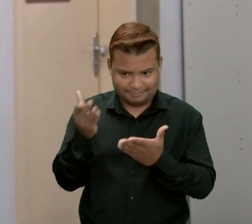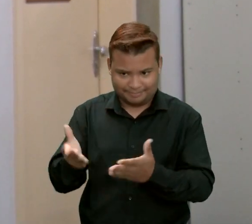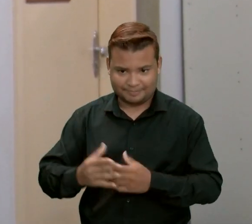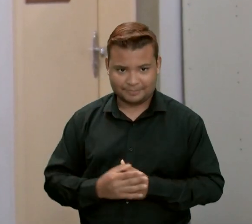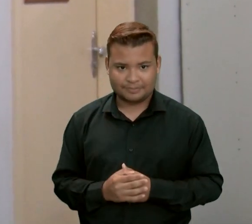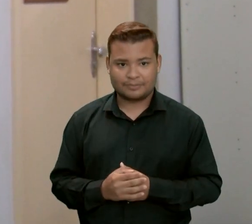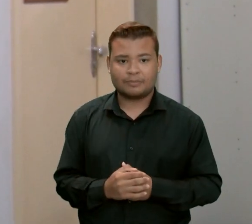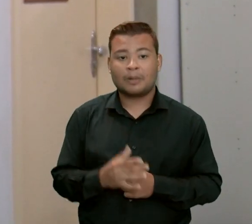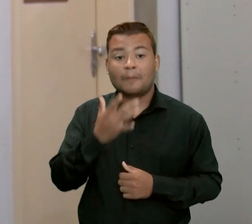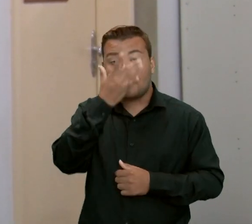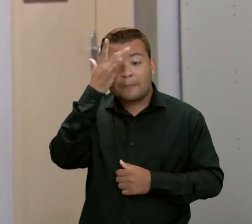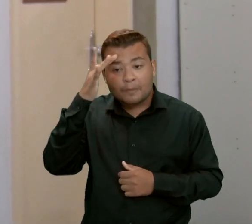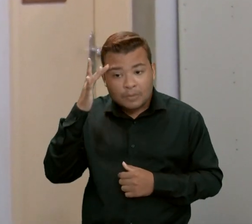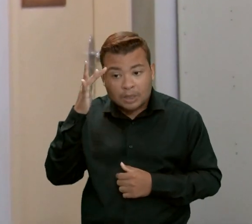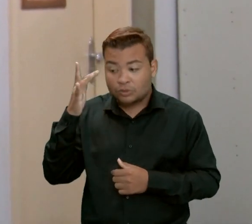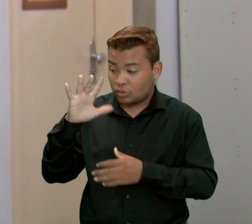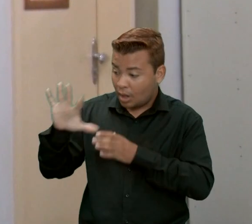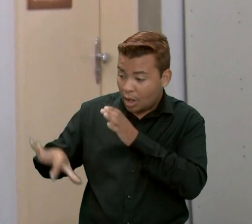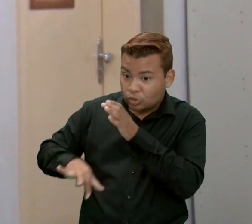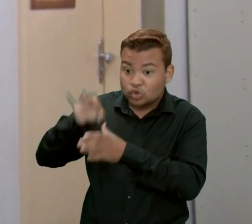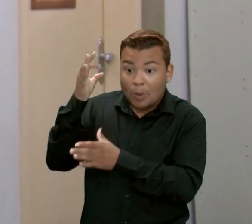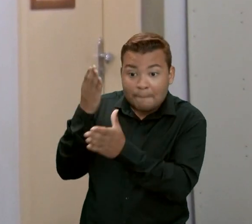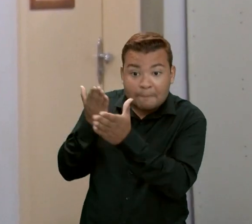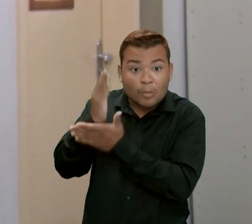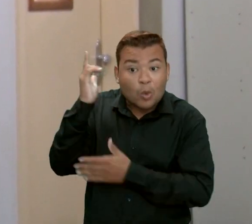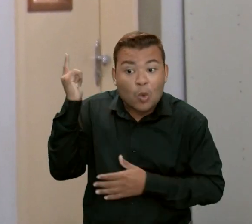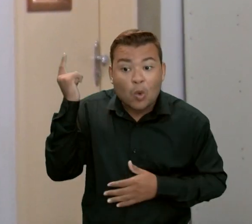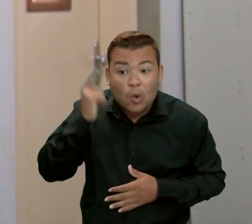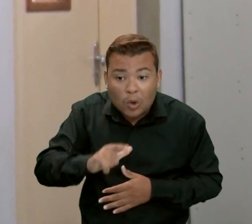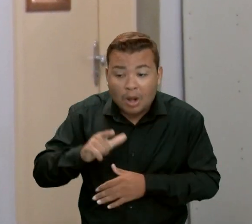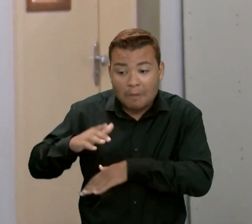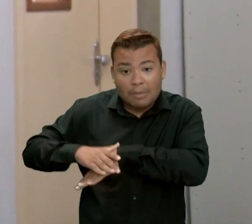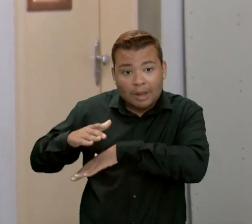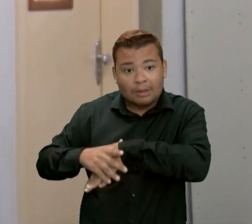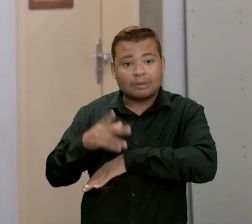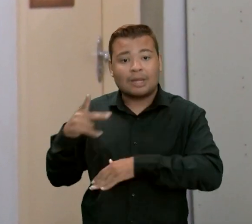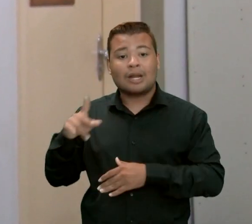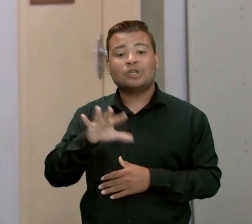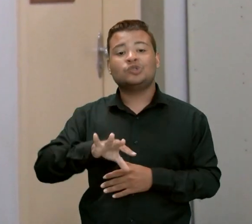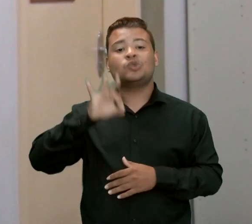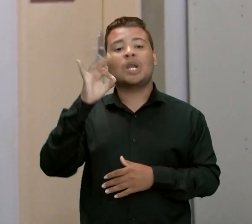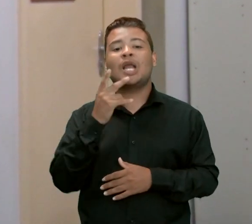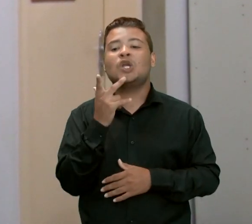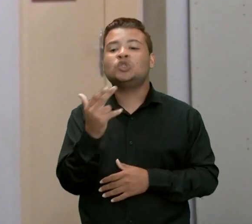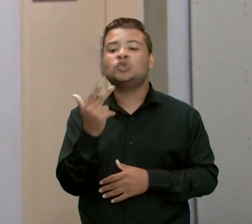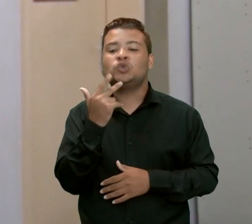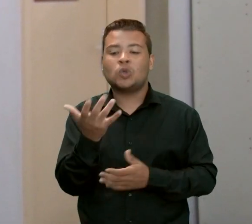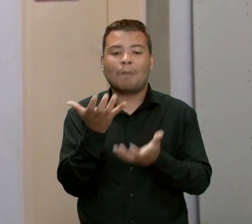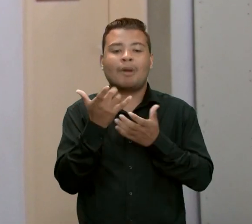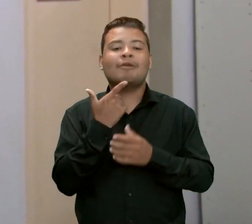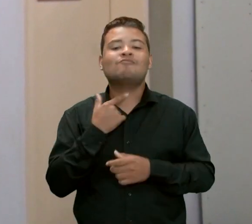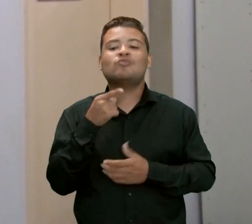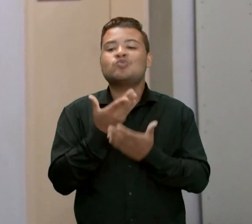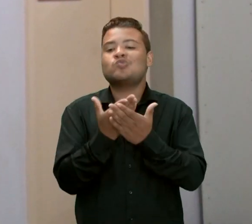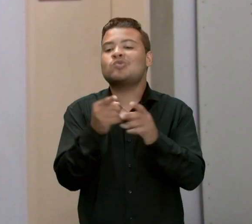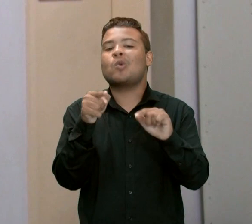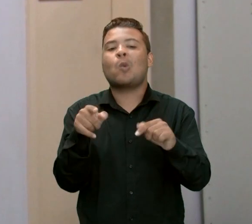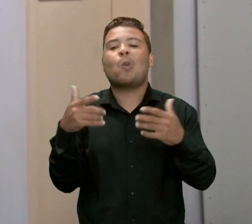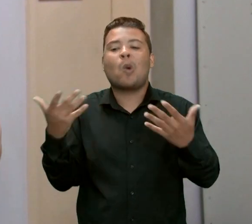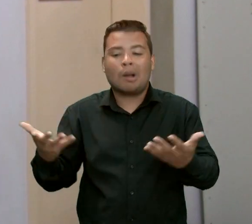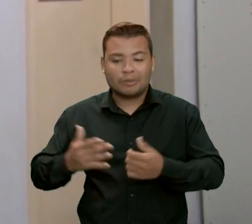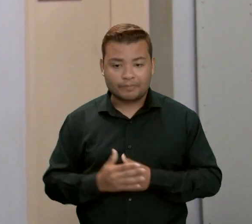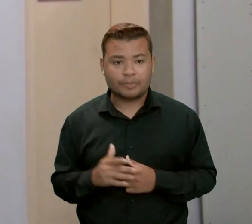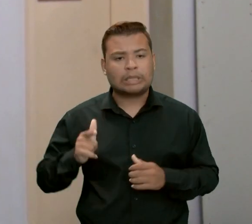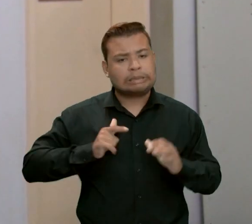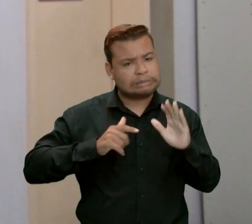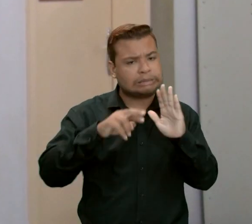A própria pessoa que for sorteada, ela vai escolher o idioma que quer cursar durante durante esse 1 ano. Existem todas as